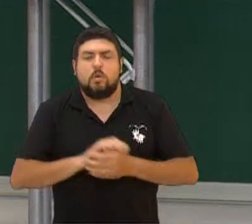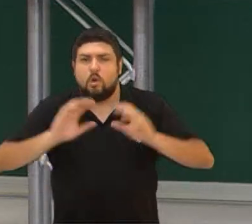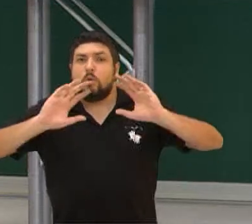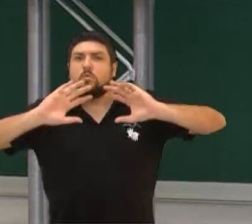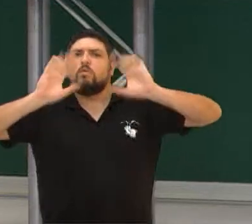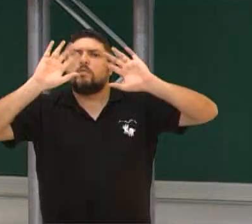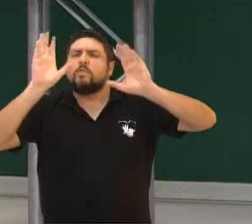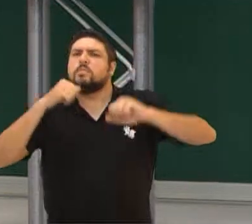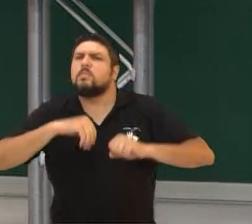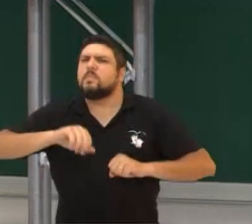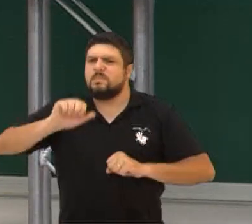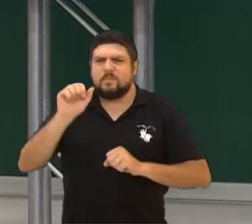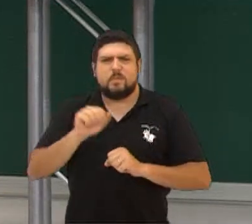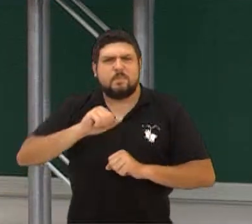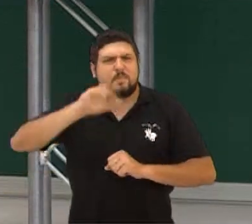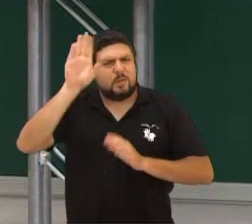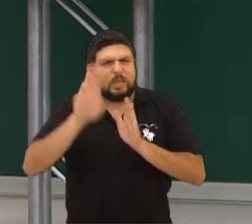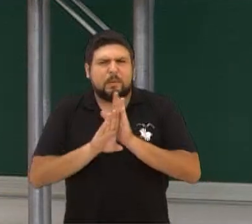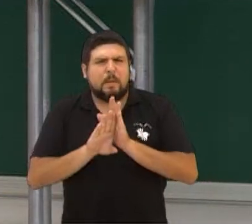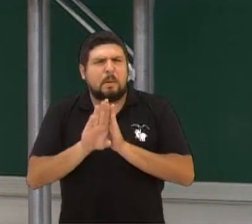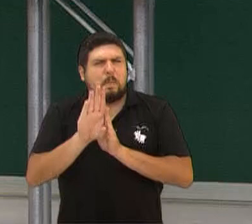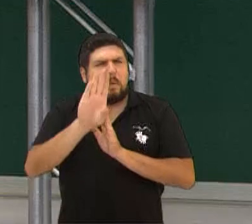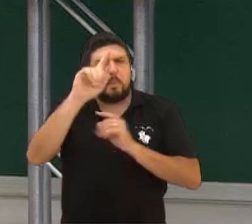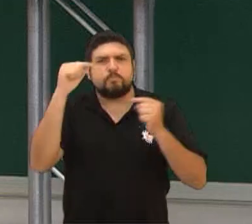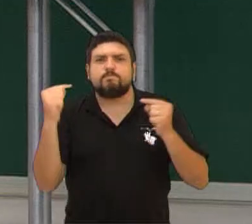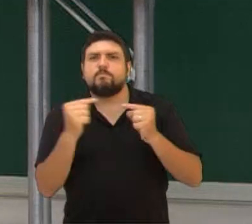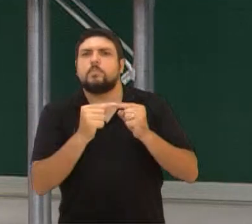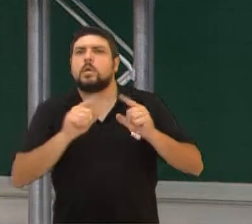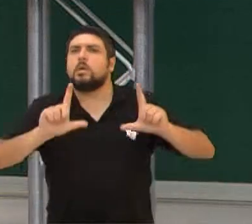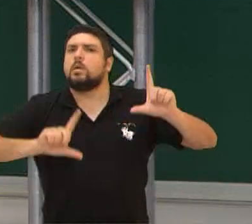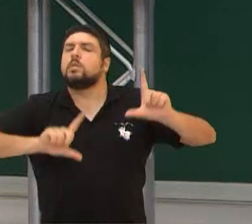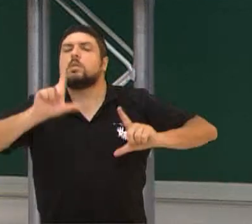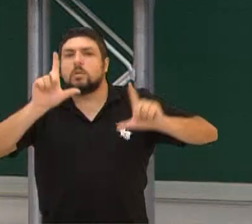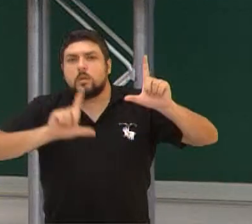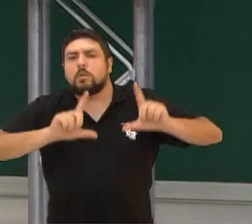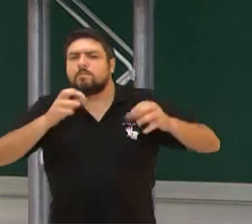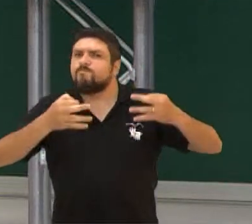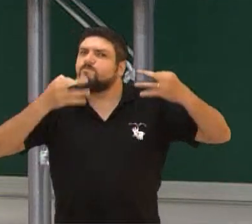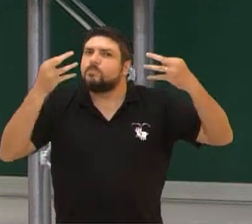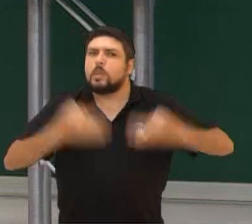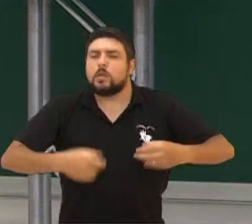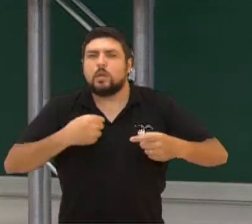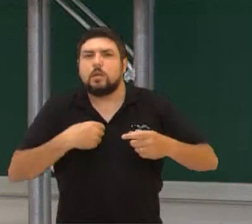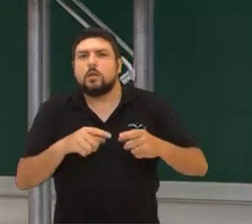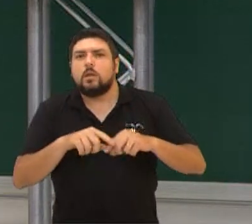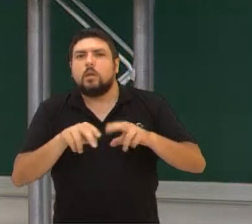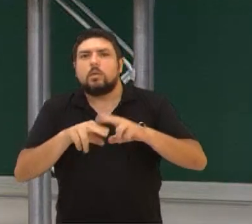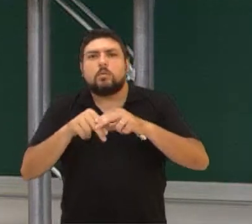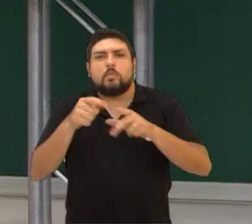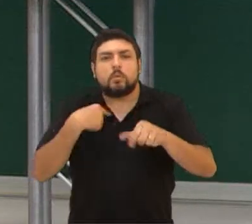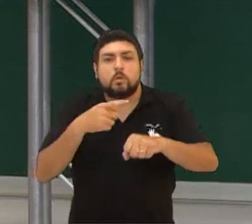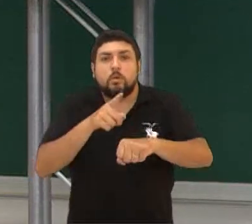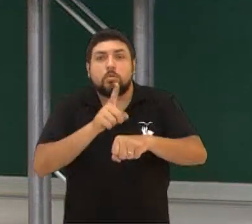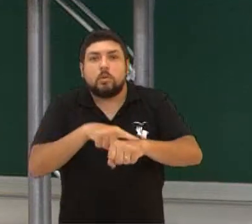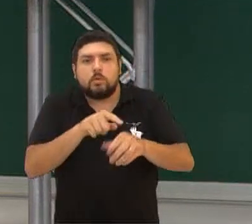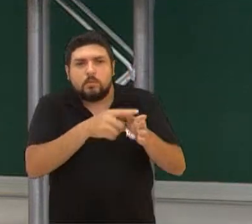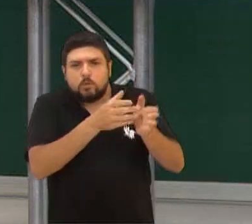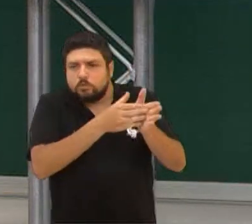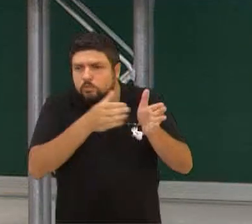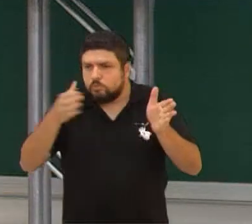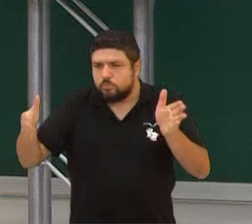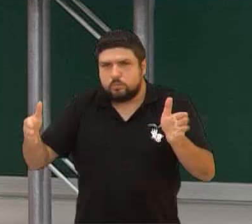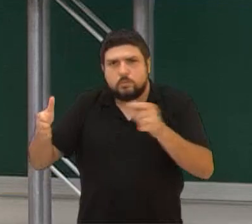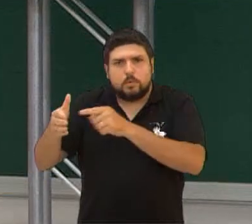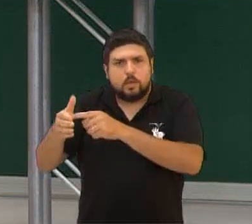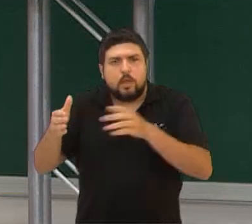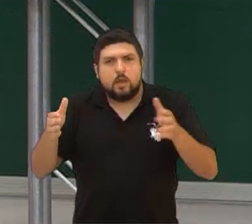dos esportes que mais se adaptou à TV, criando até aquele tempo para a TV, né, um tempo onde